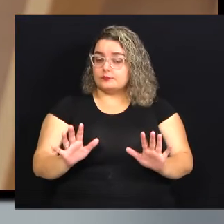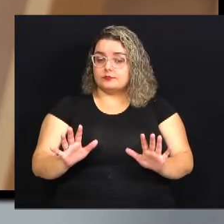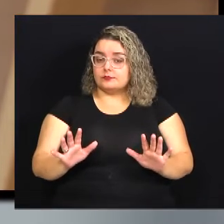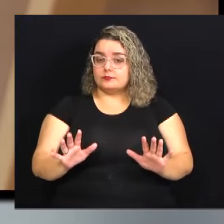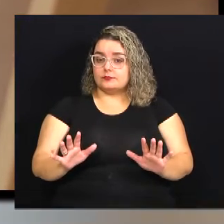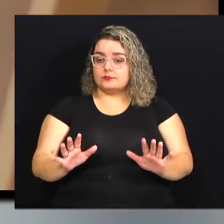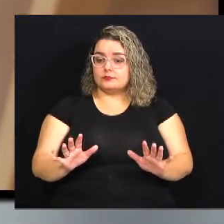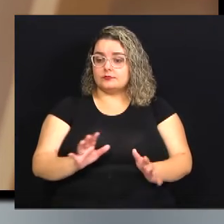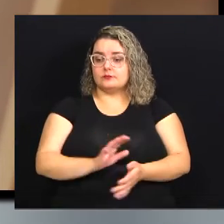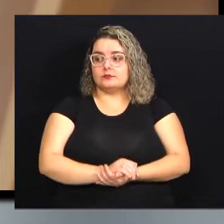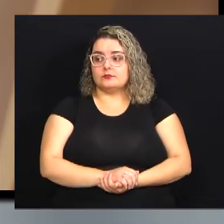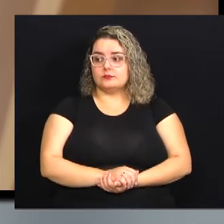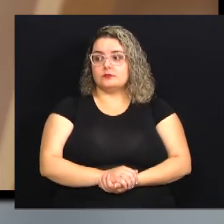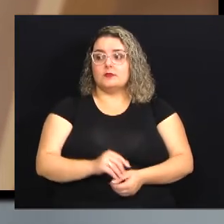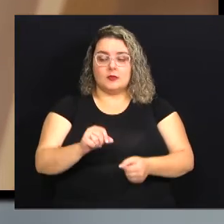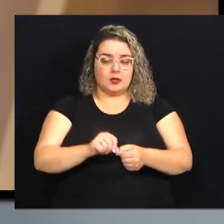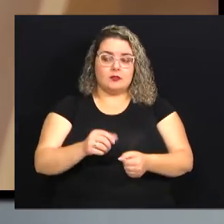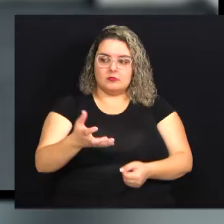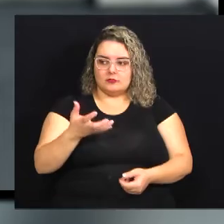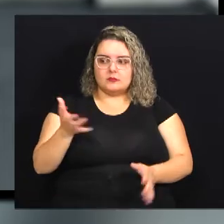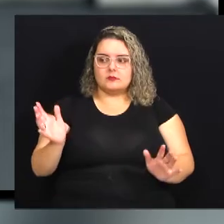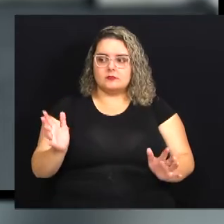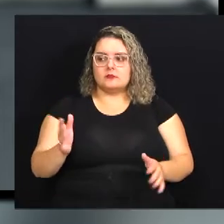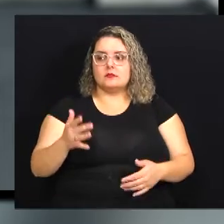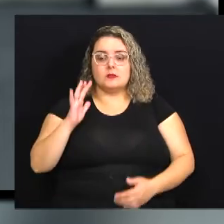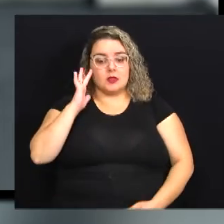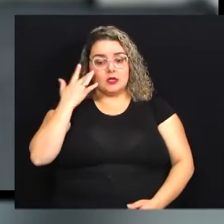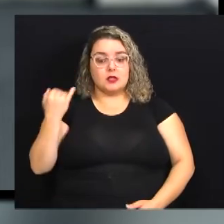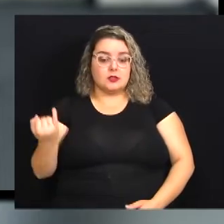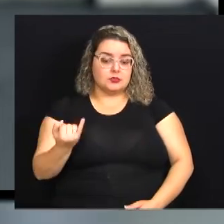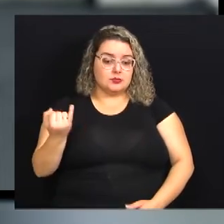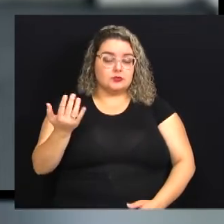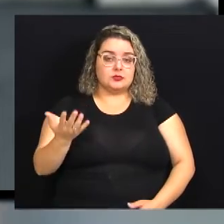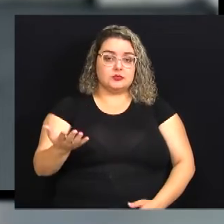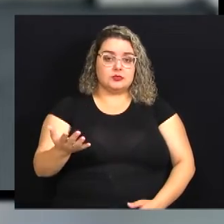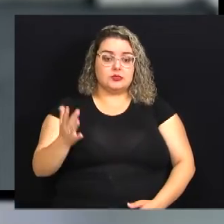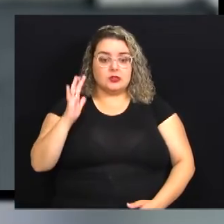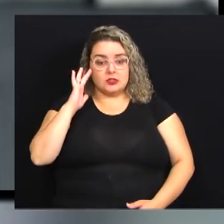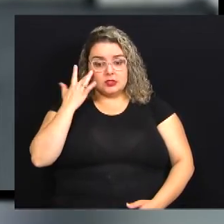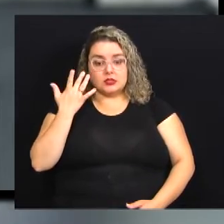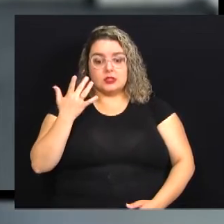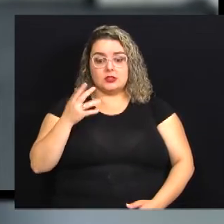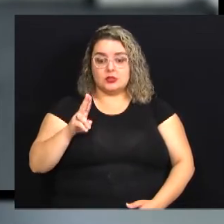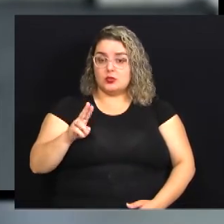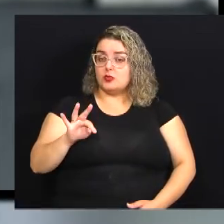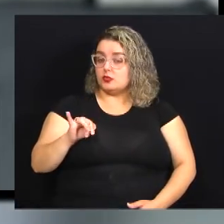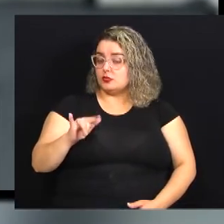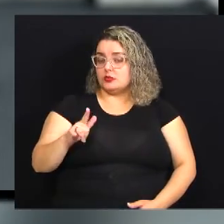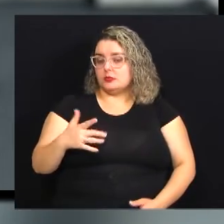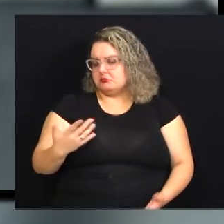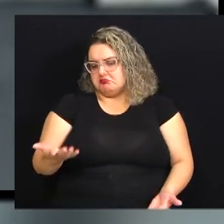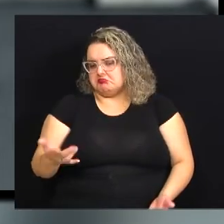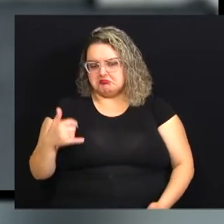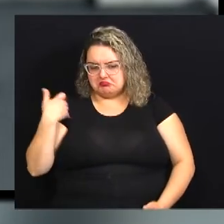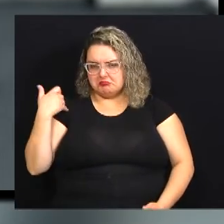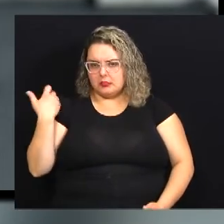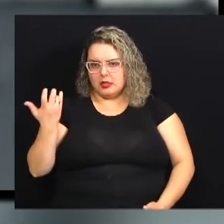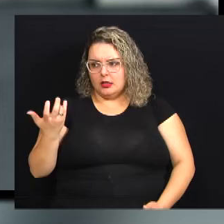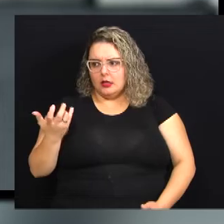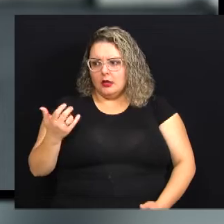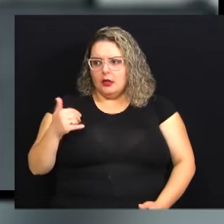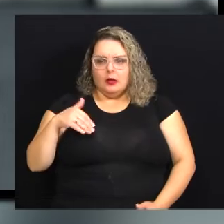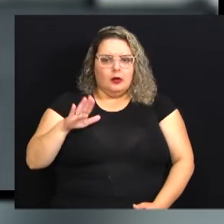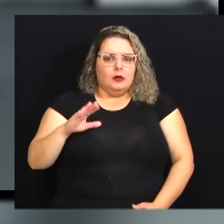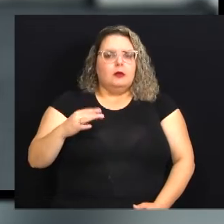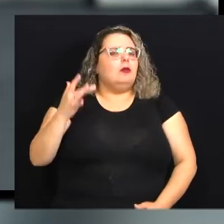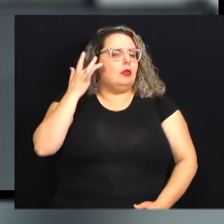isso quase que ele faz porque ele quer, ele faz porque ele acha interessante, ele faz porque ele acha útil, não importa que ele já está